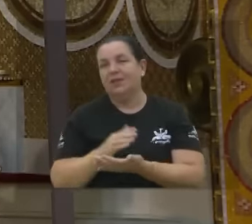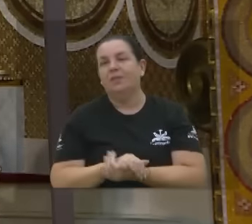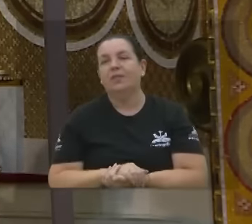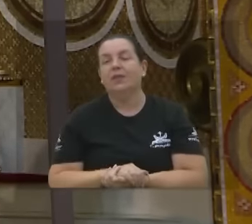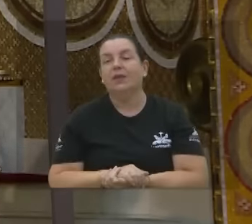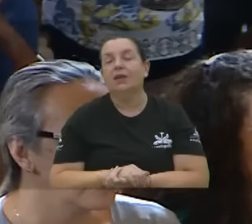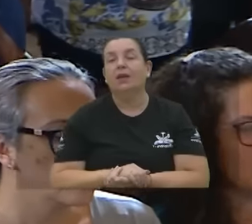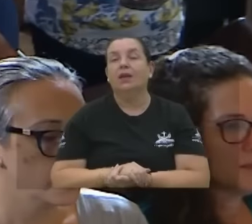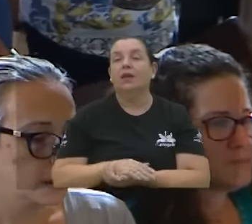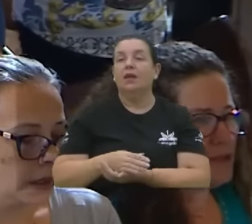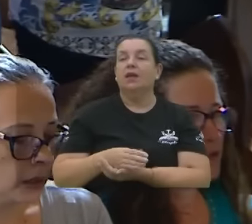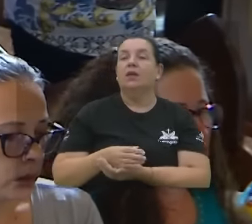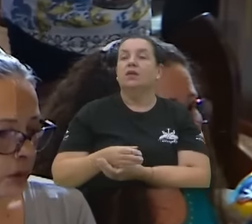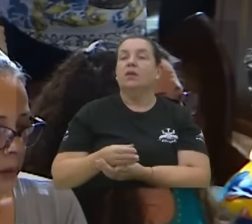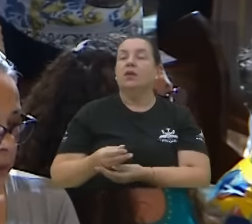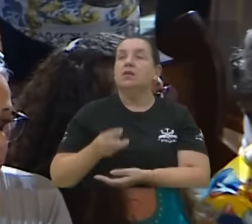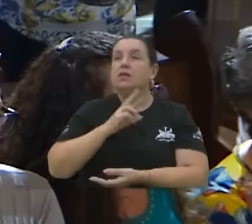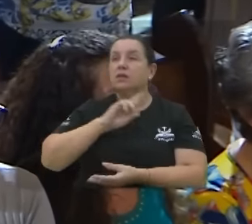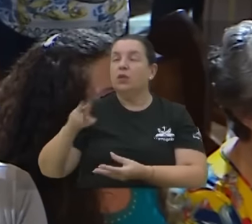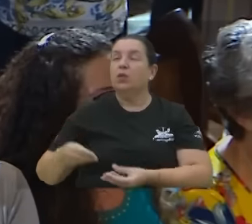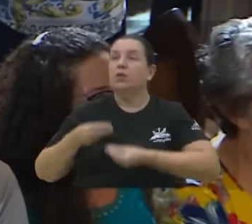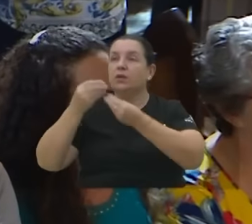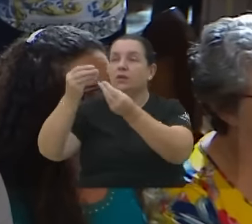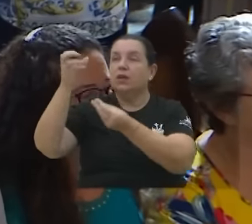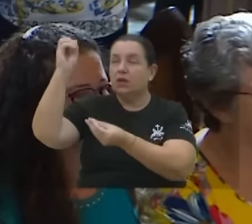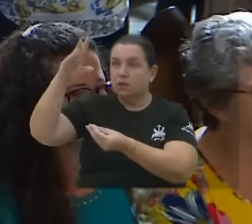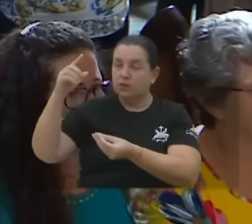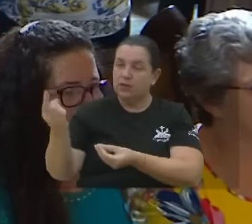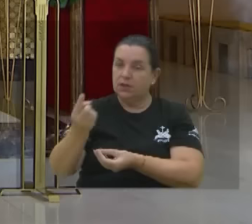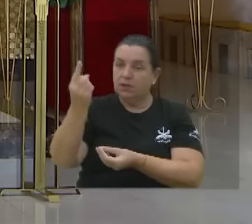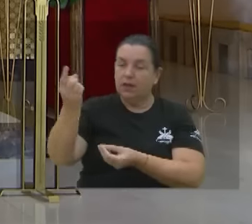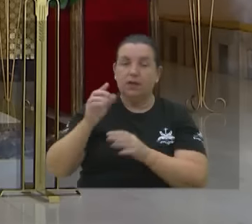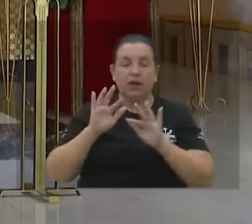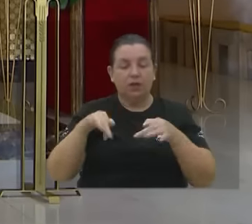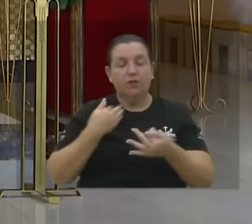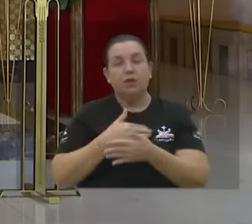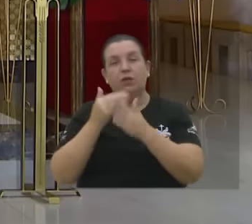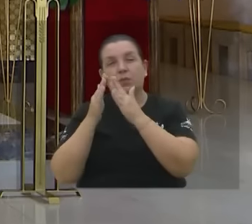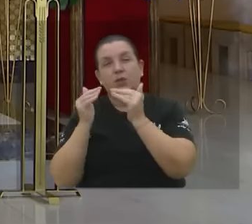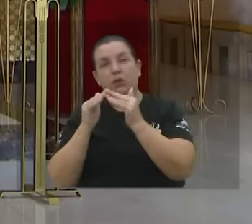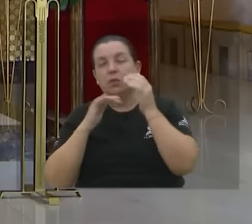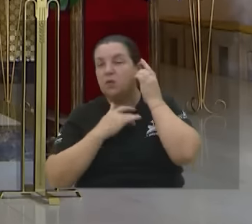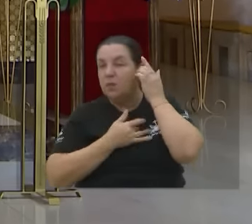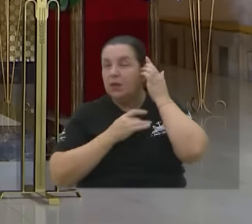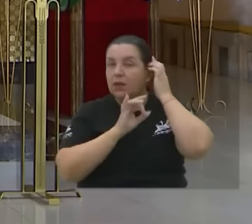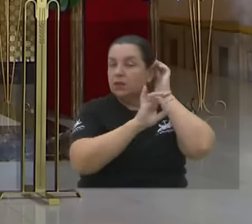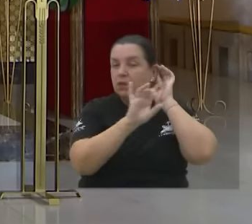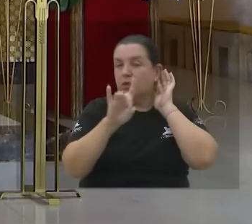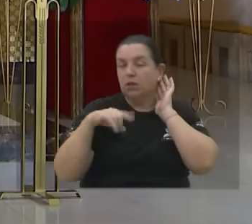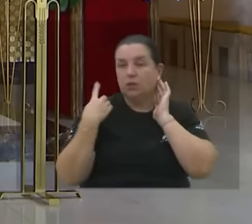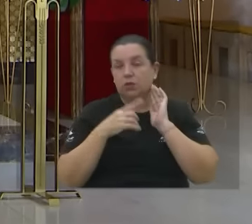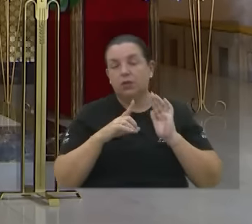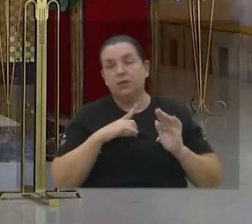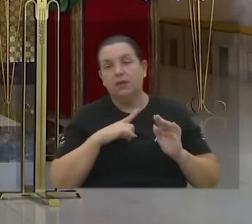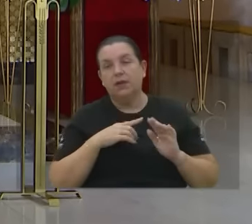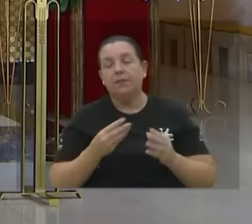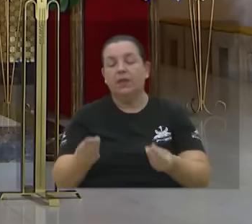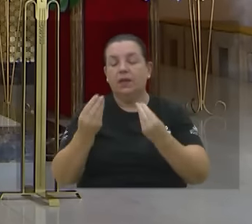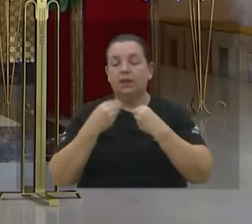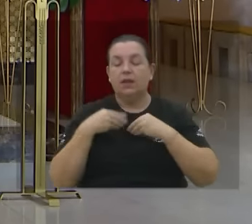face. Concedei-lhes, ó Senhor, a luz eterna. Enfim, nós os pedimos, tende piedade de todos nós